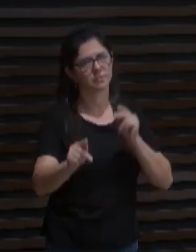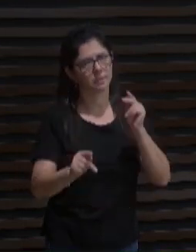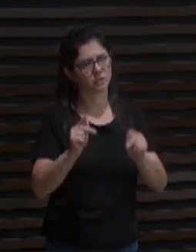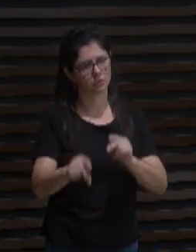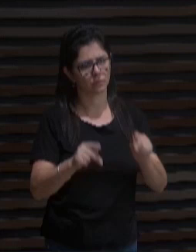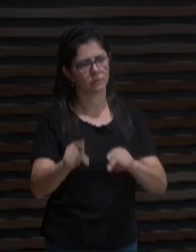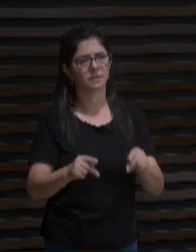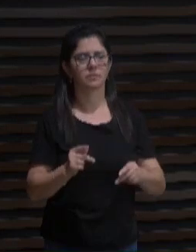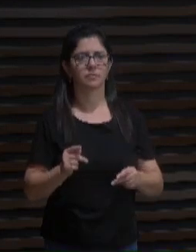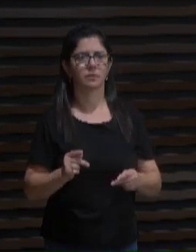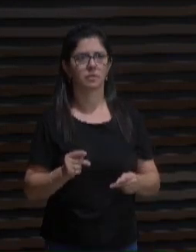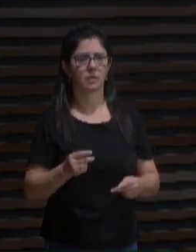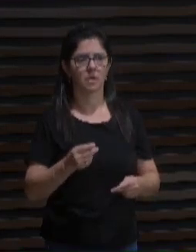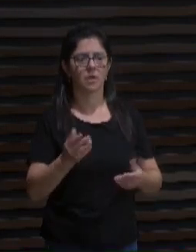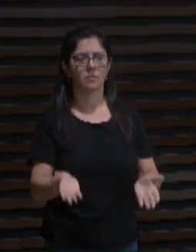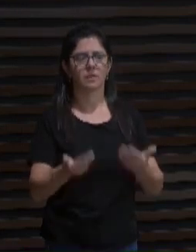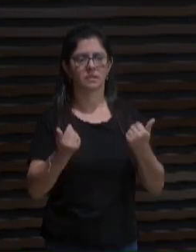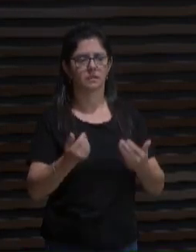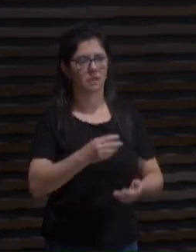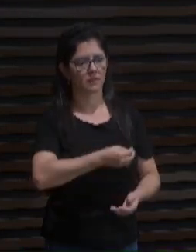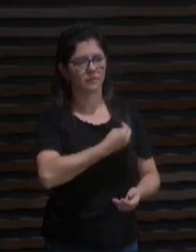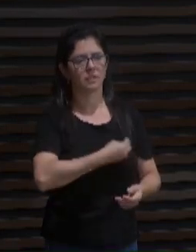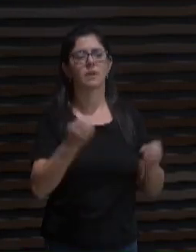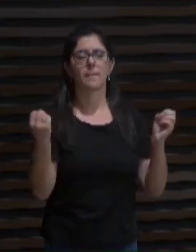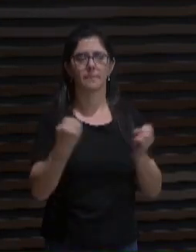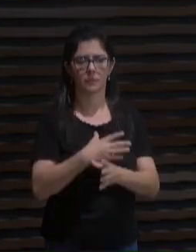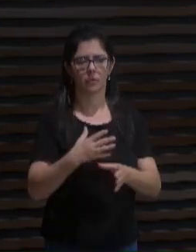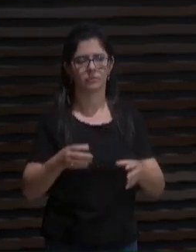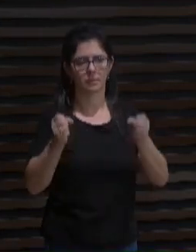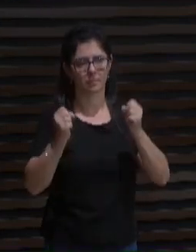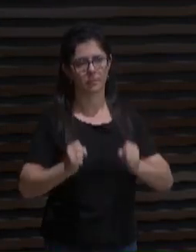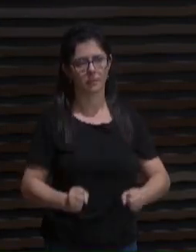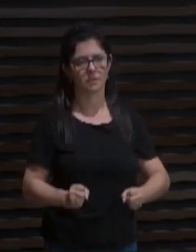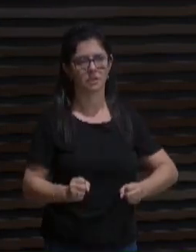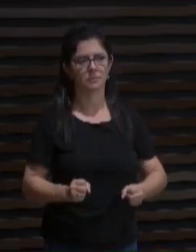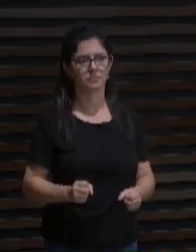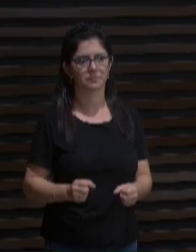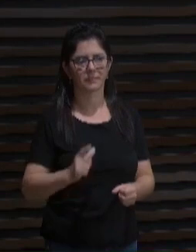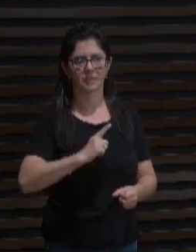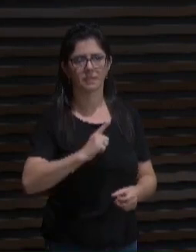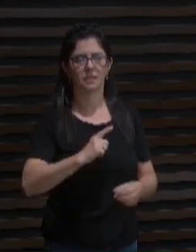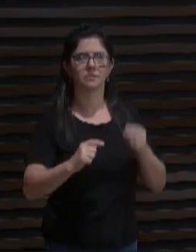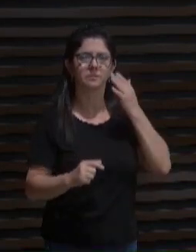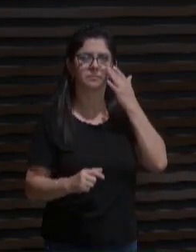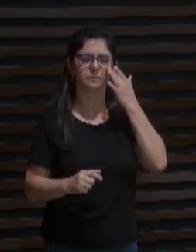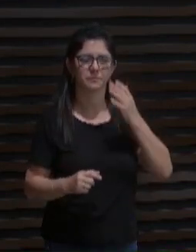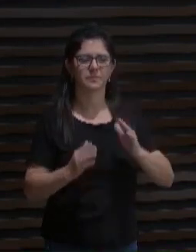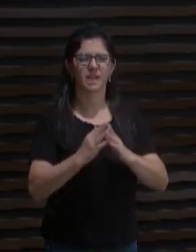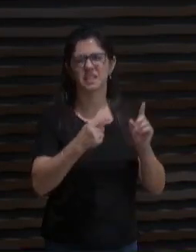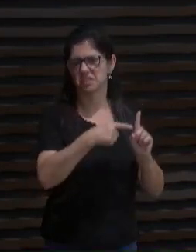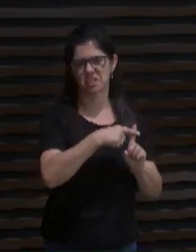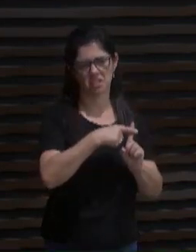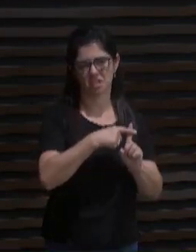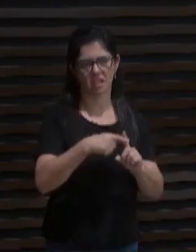vivificados podem desfrutar. Ah, eu não sei, aquela igreja lá, eles estão muito chato, o pessoal é